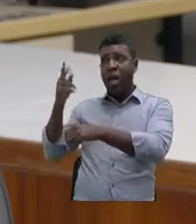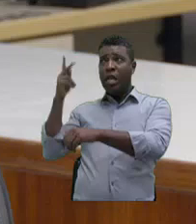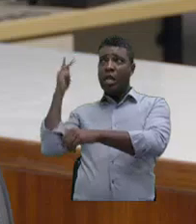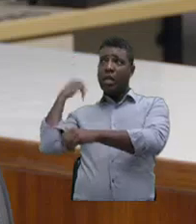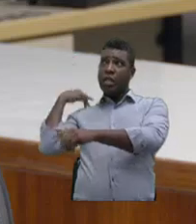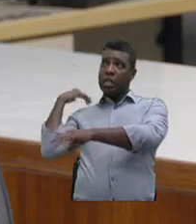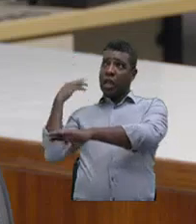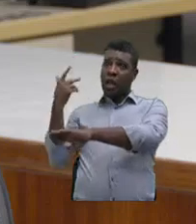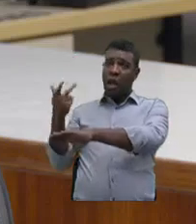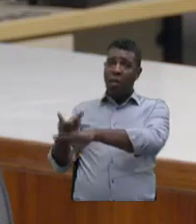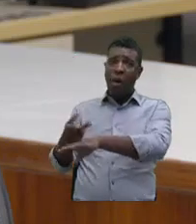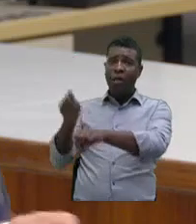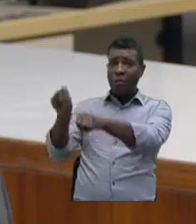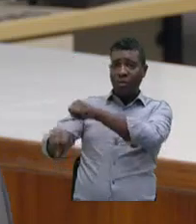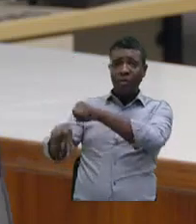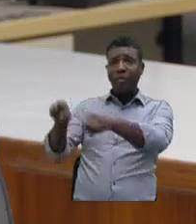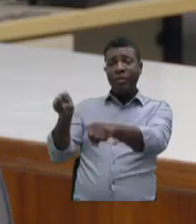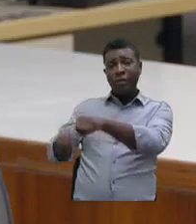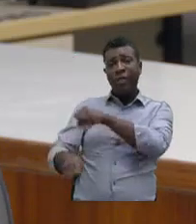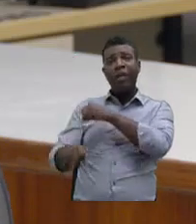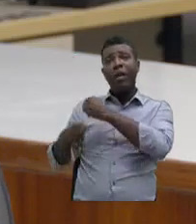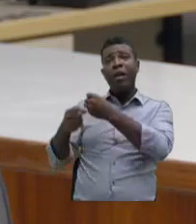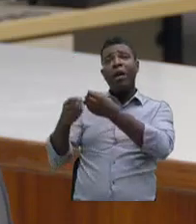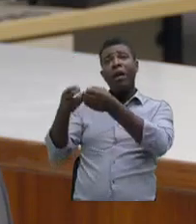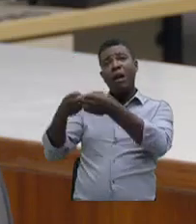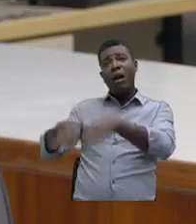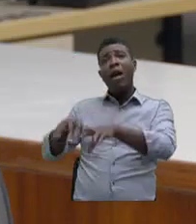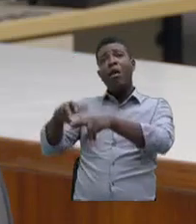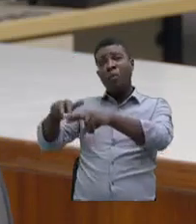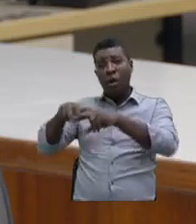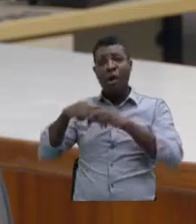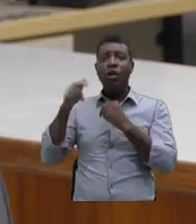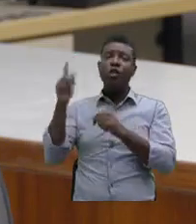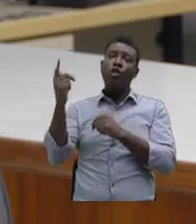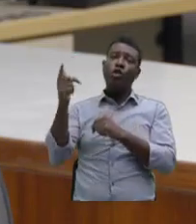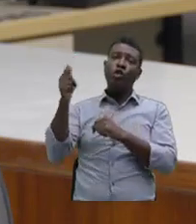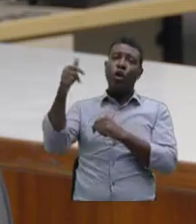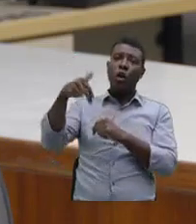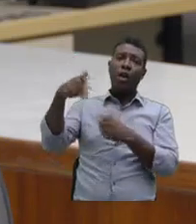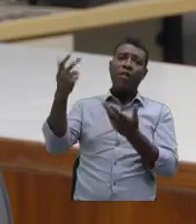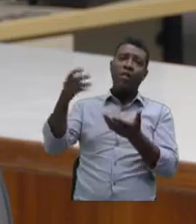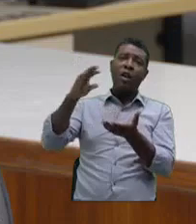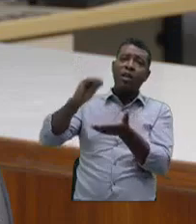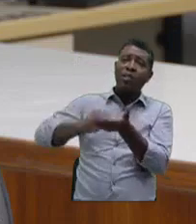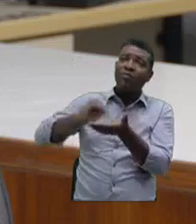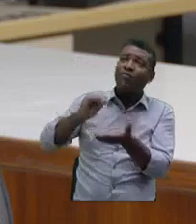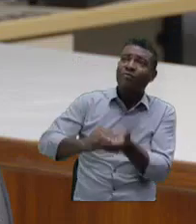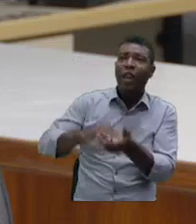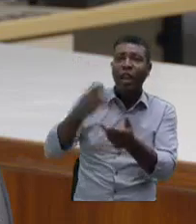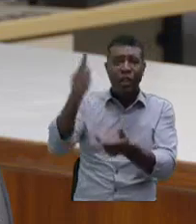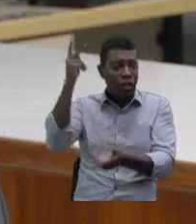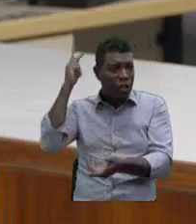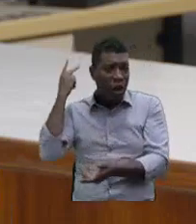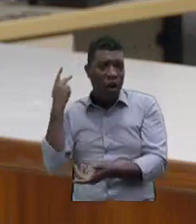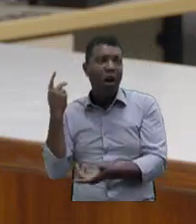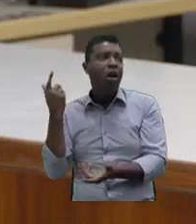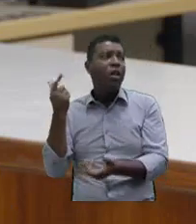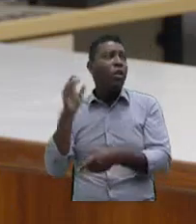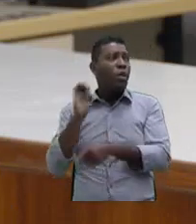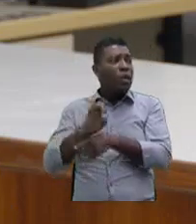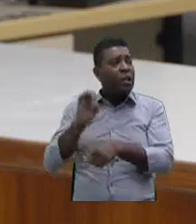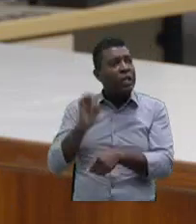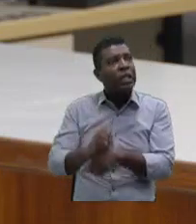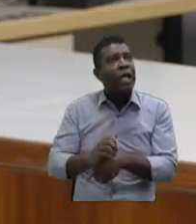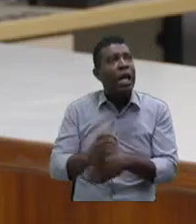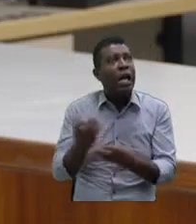são penalizados por uma questão geográfica, por um déficit histórico do Estado de